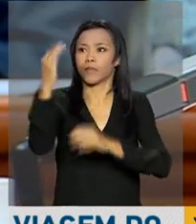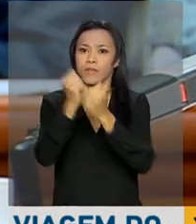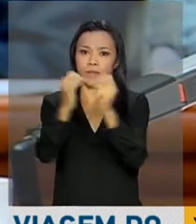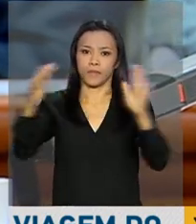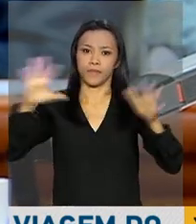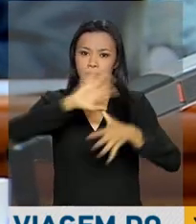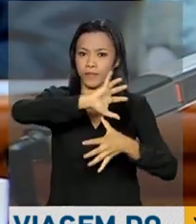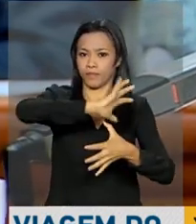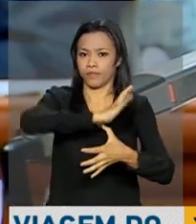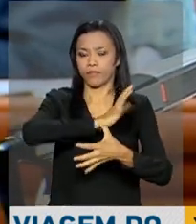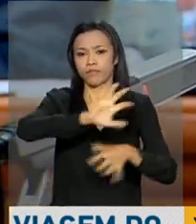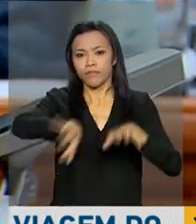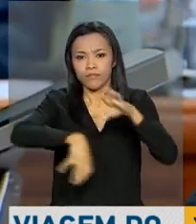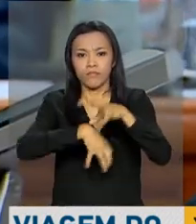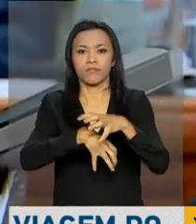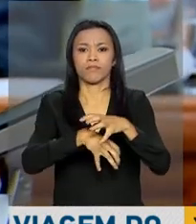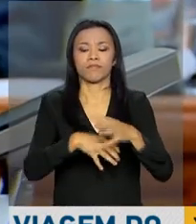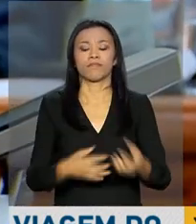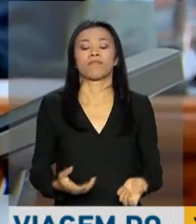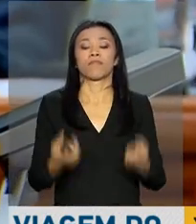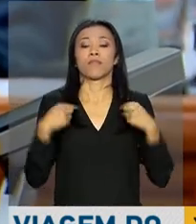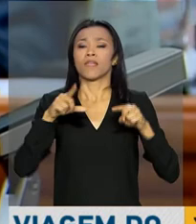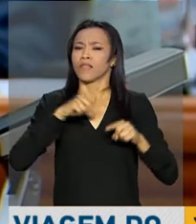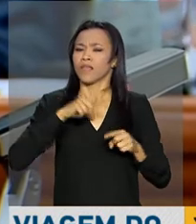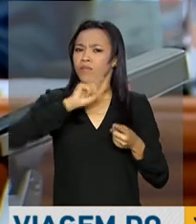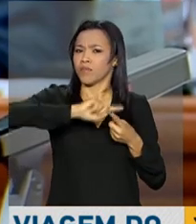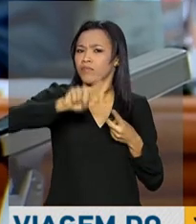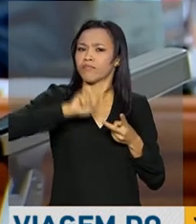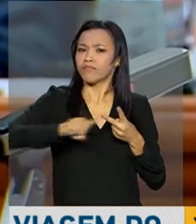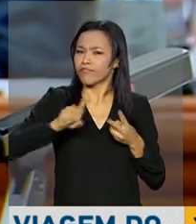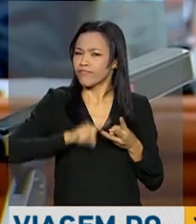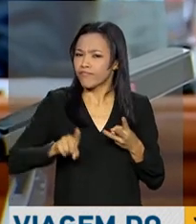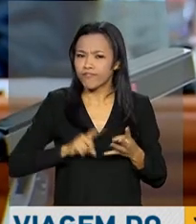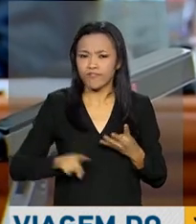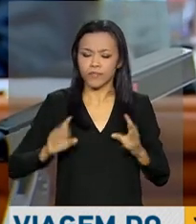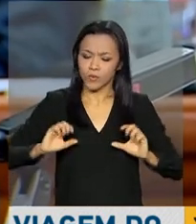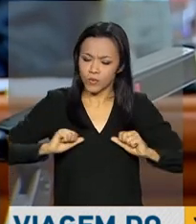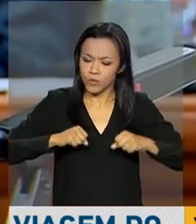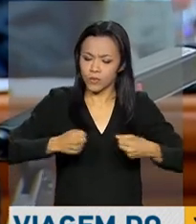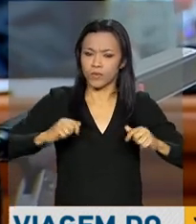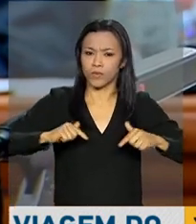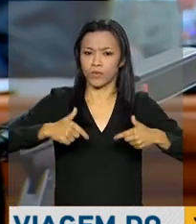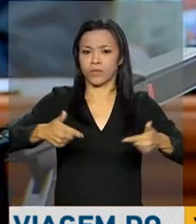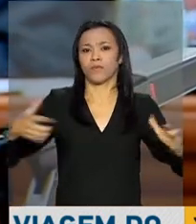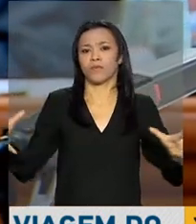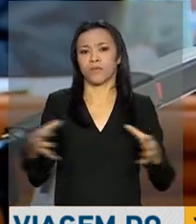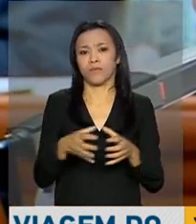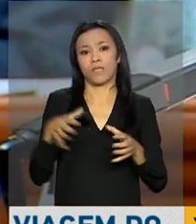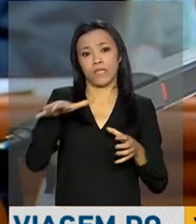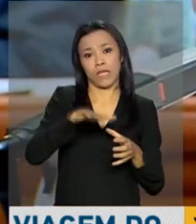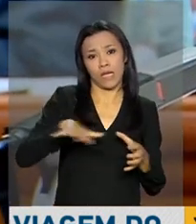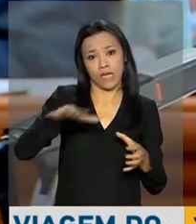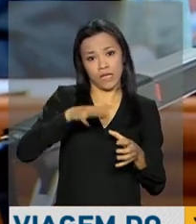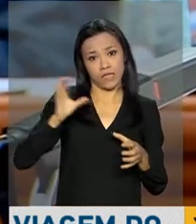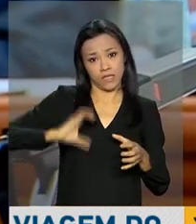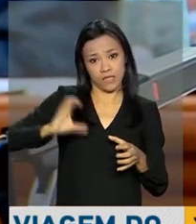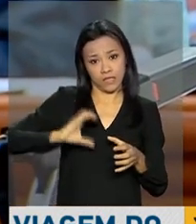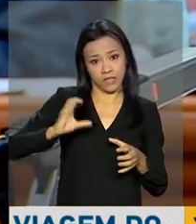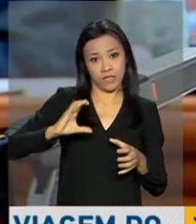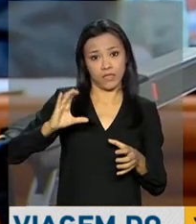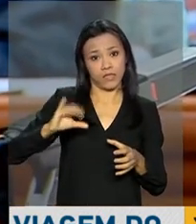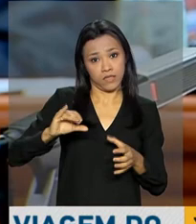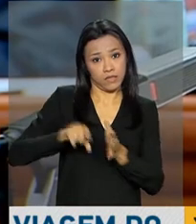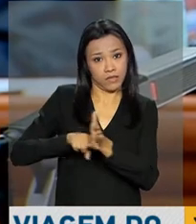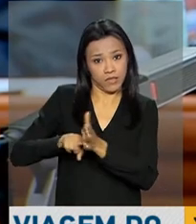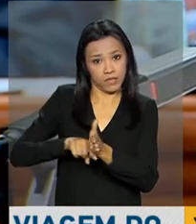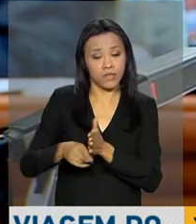bom retrospecto de ações conjuntas em ciência e tecnologia, pois agora